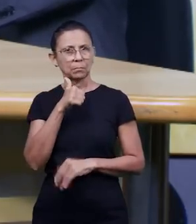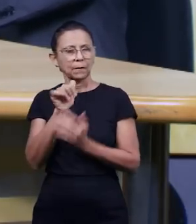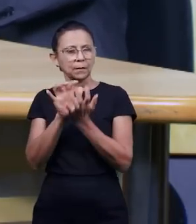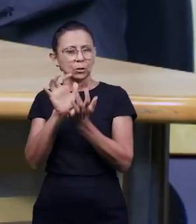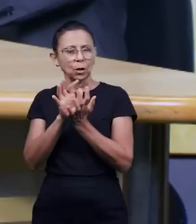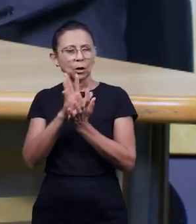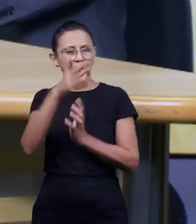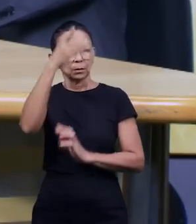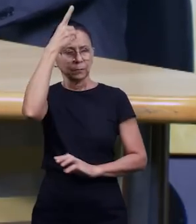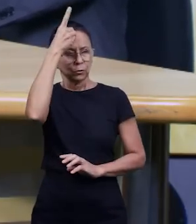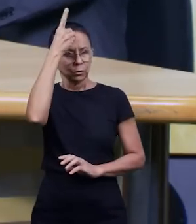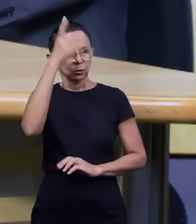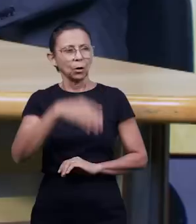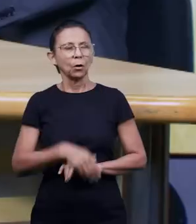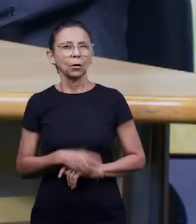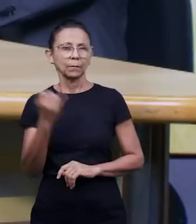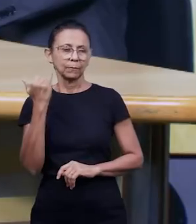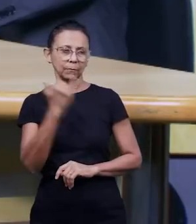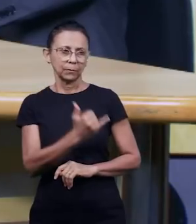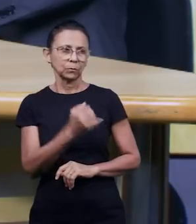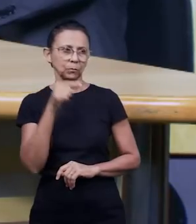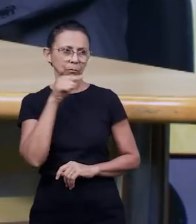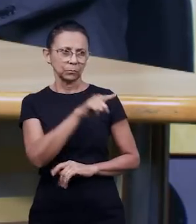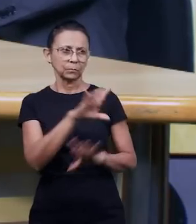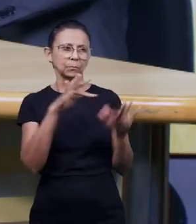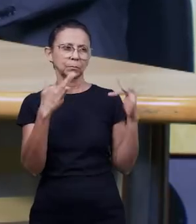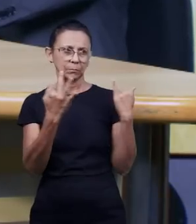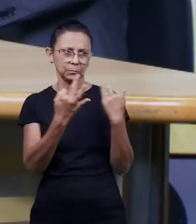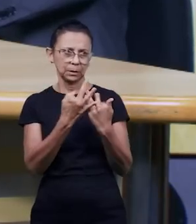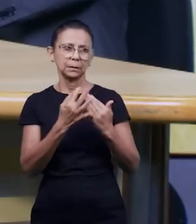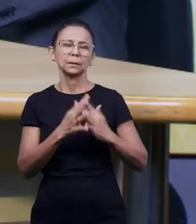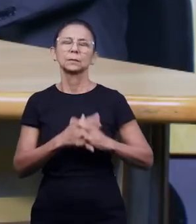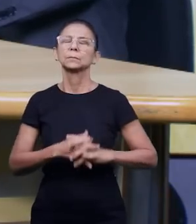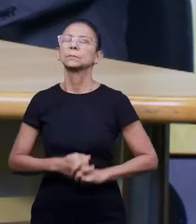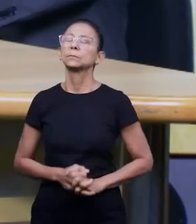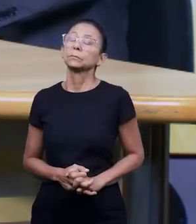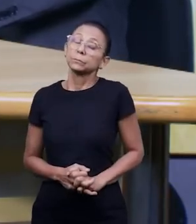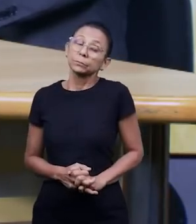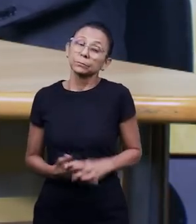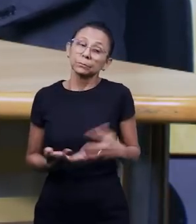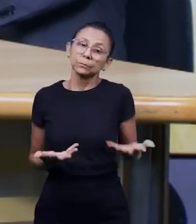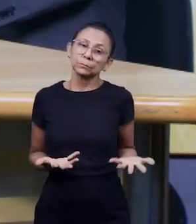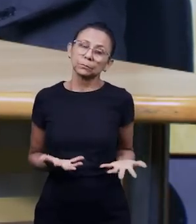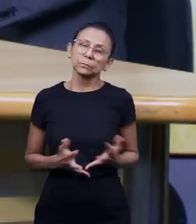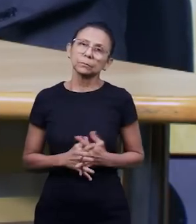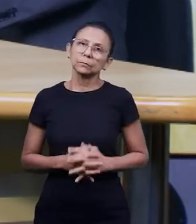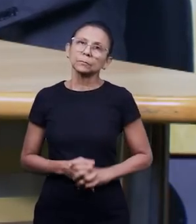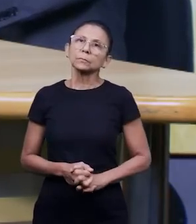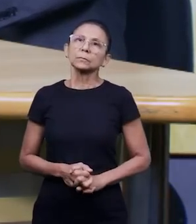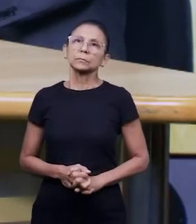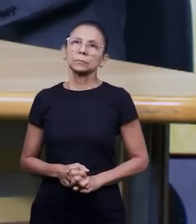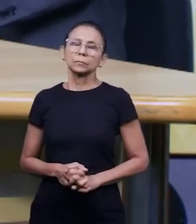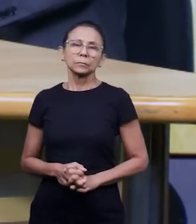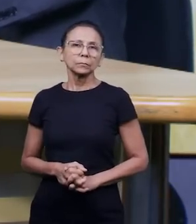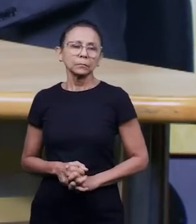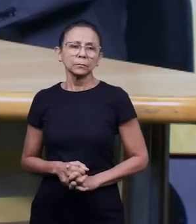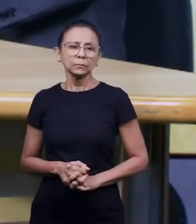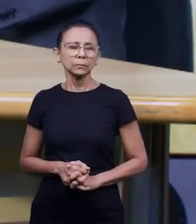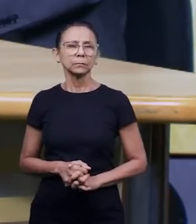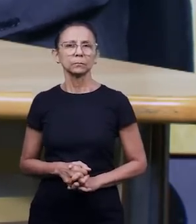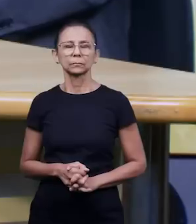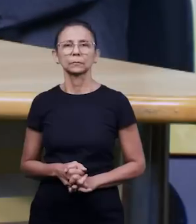envolvida. Falei, mesmo? É. Então eu queria, Amadeu, por favor, meu marido está viajando, você podia ir lá na delegacia comigo para a gente conversar